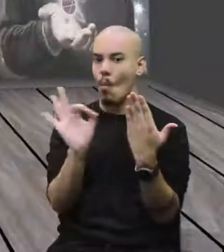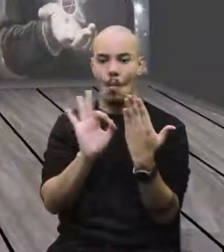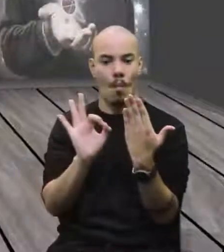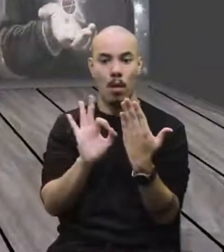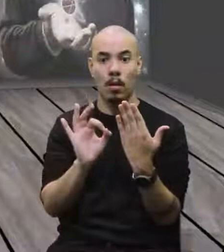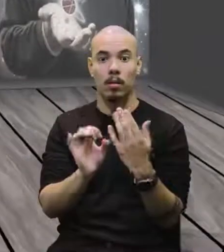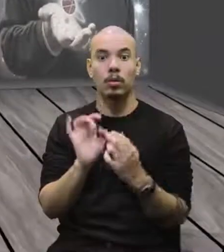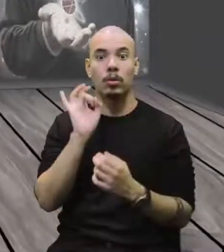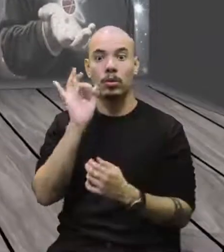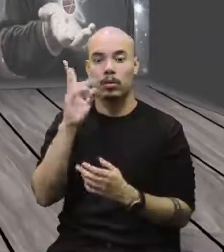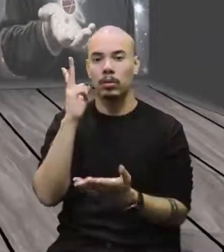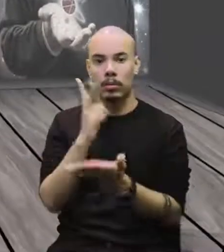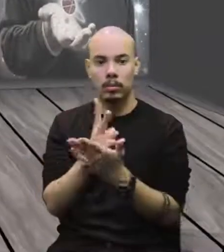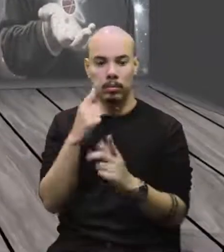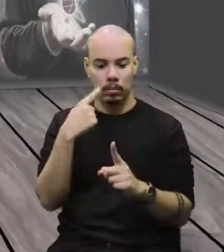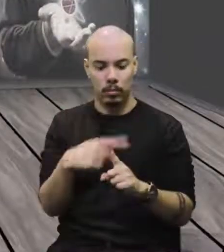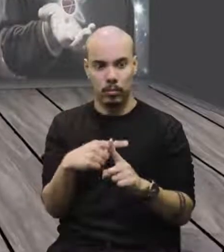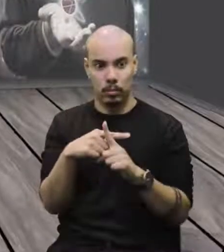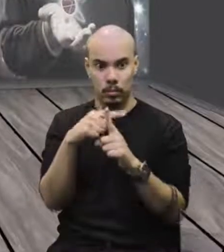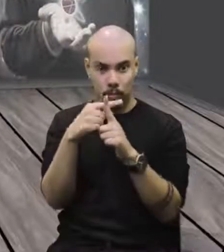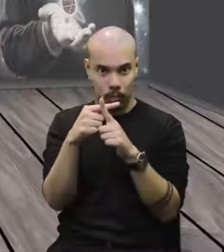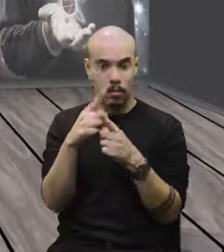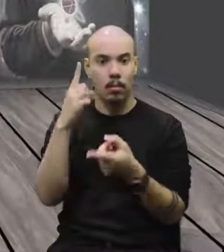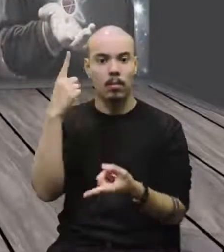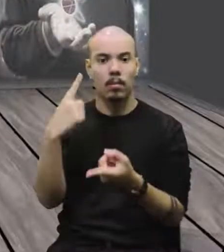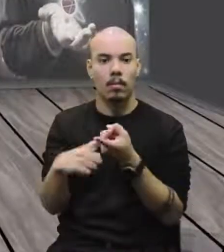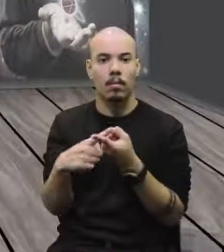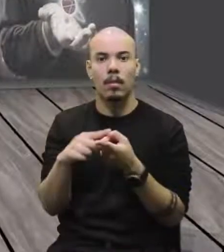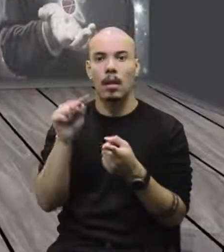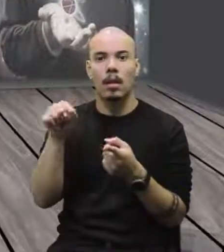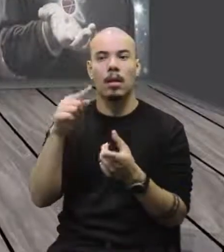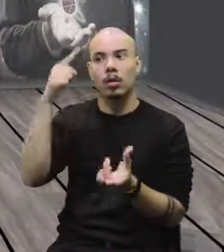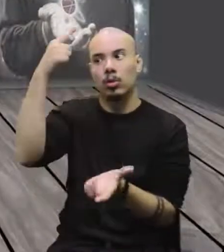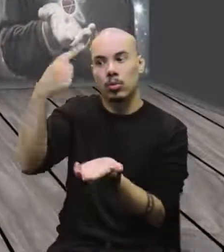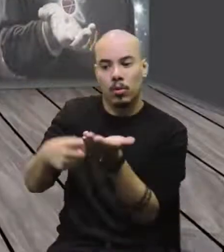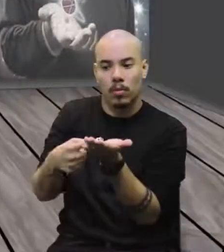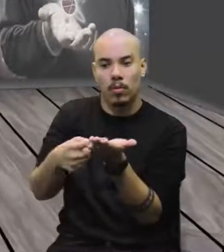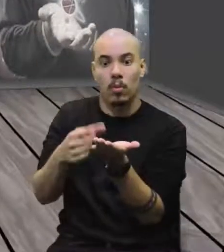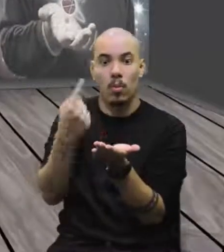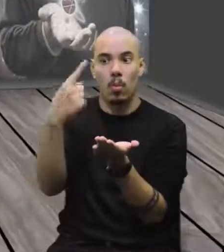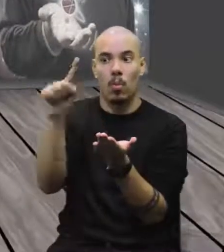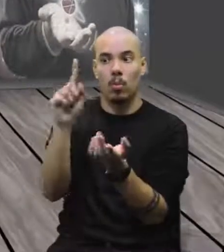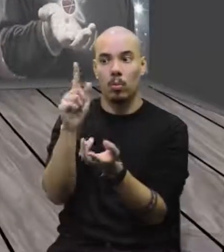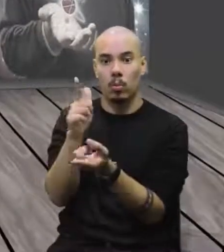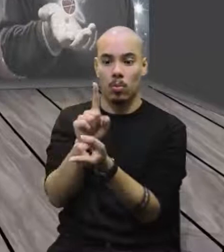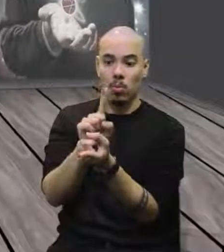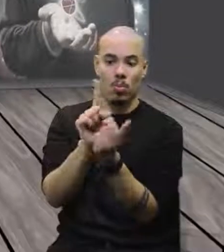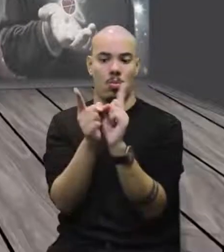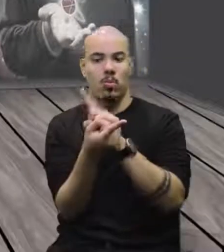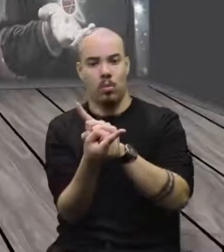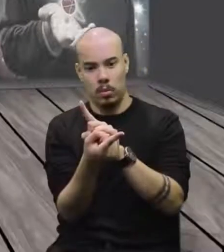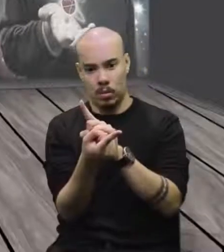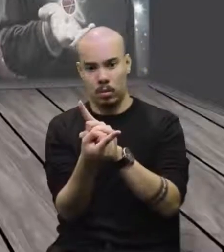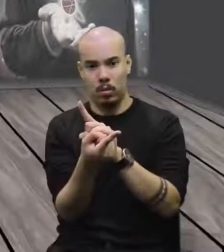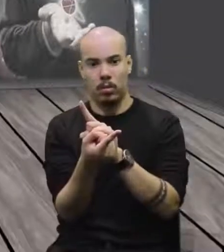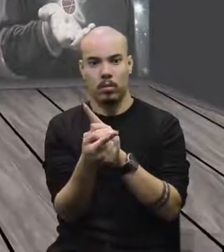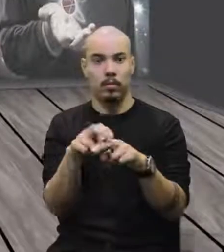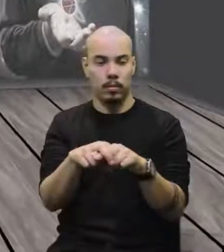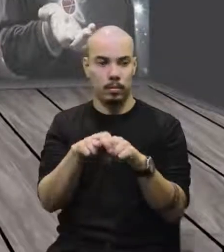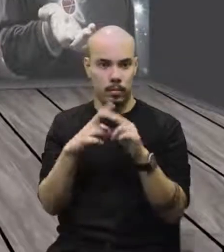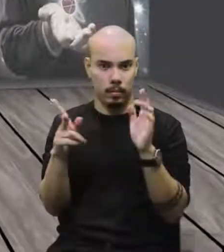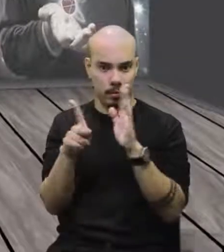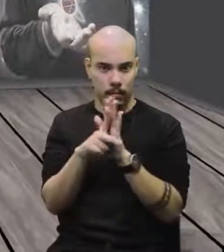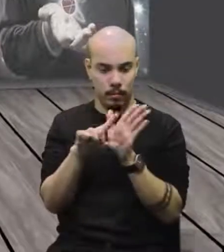gente supõe que seja positivo, porque na verdade esse é o convencional, porque o outro é o contrário. Então seria das